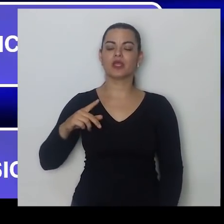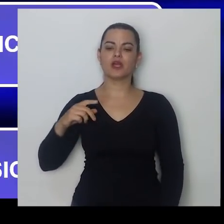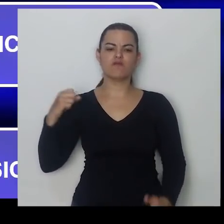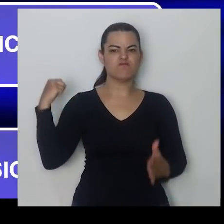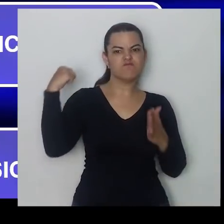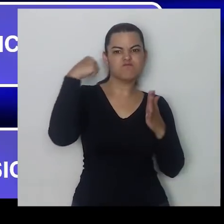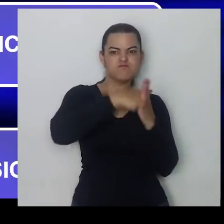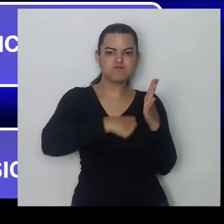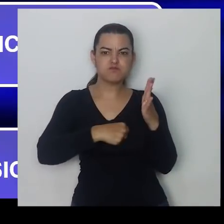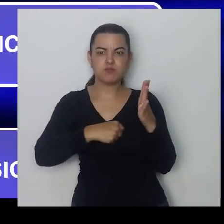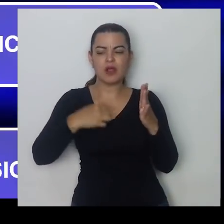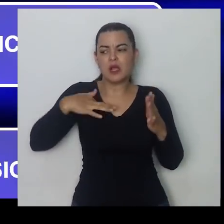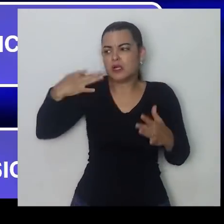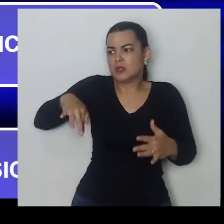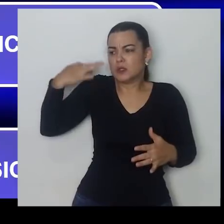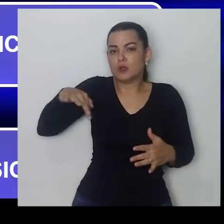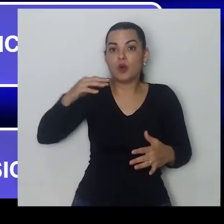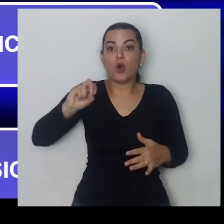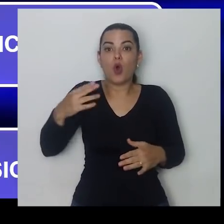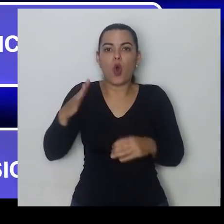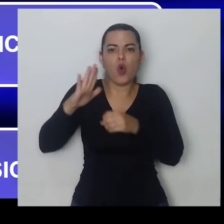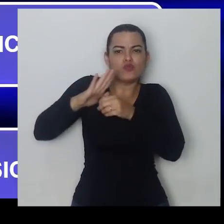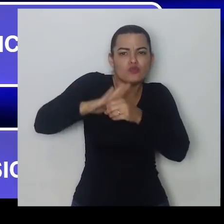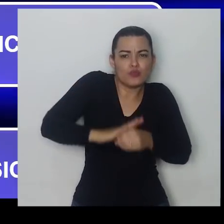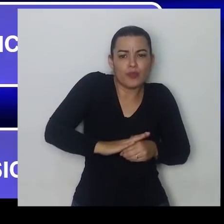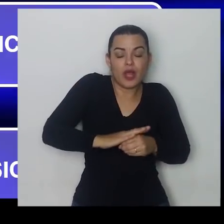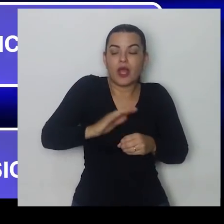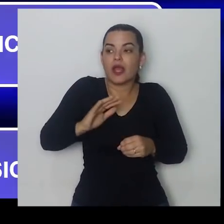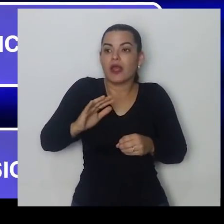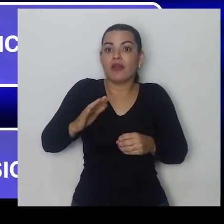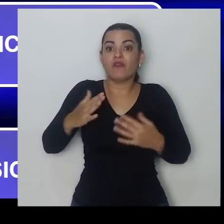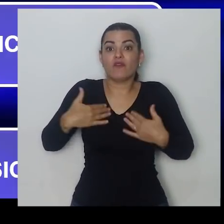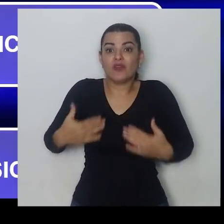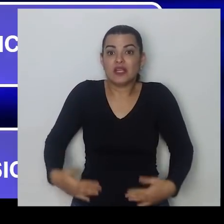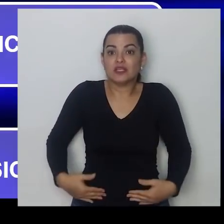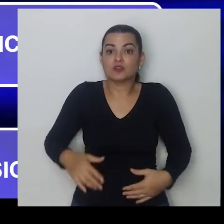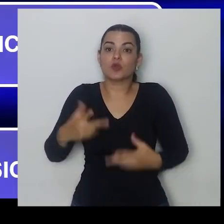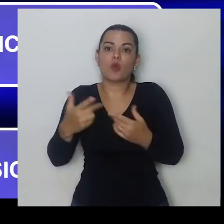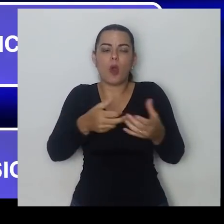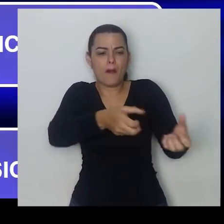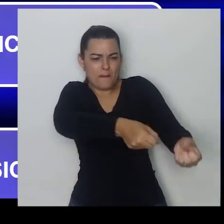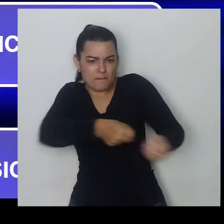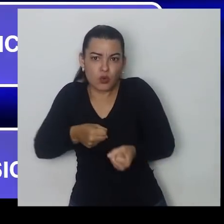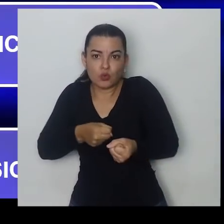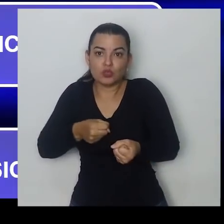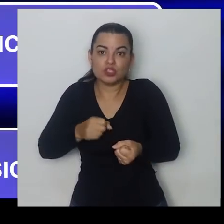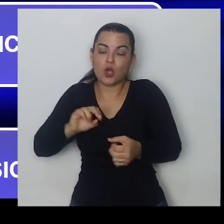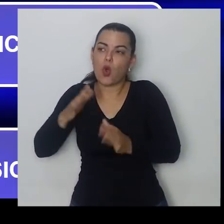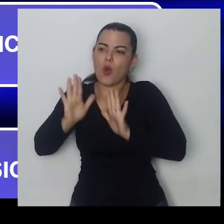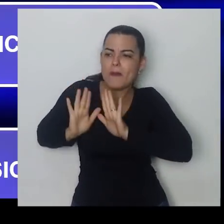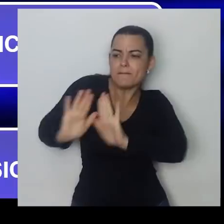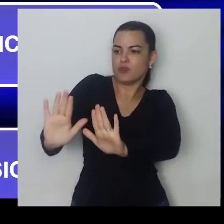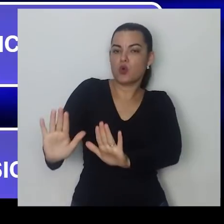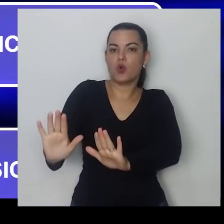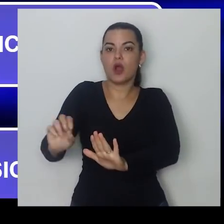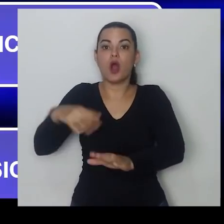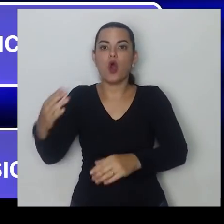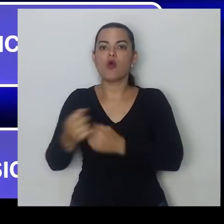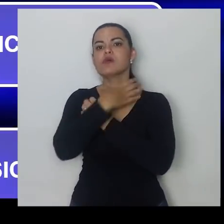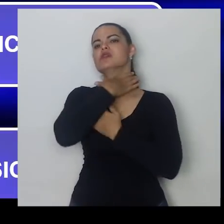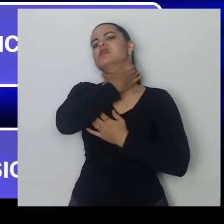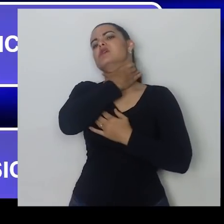Golpes, ferimentos ou submissões físicas, como puxões, empurrões e